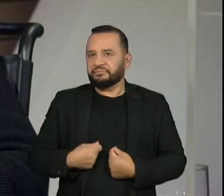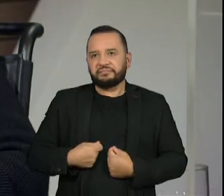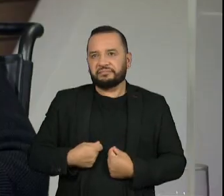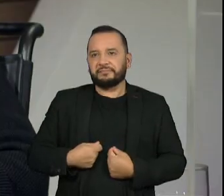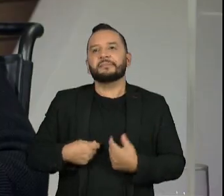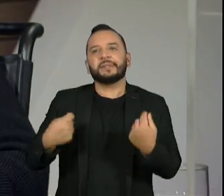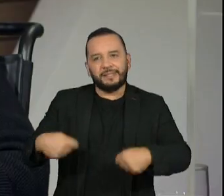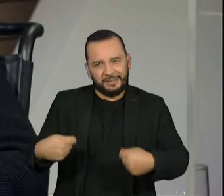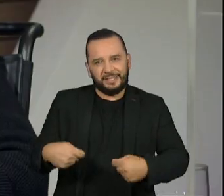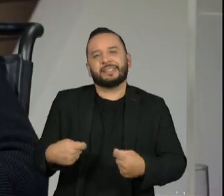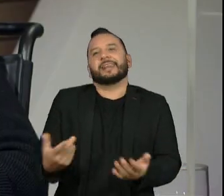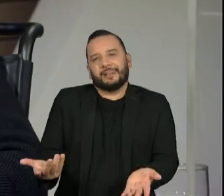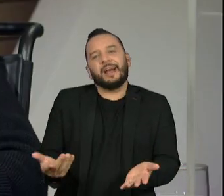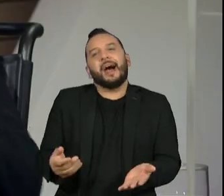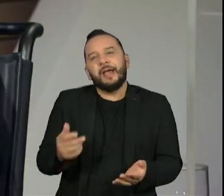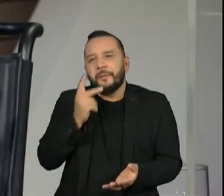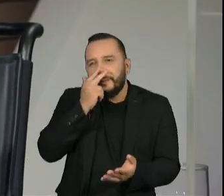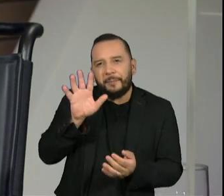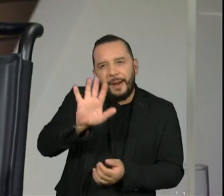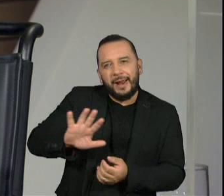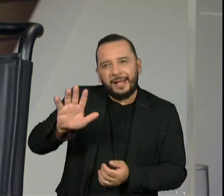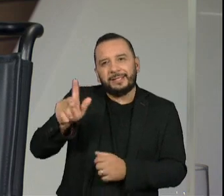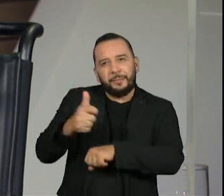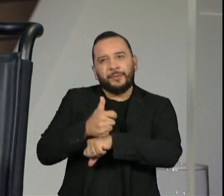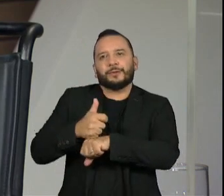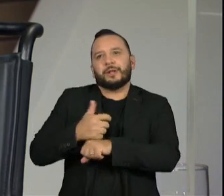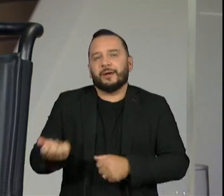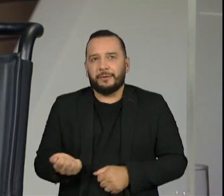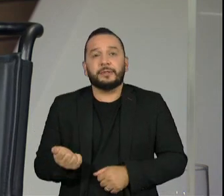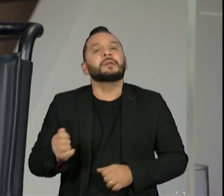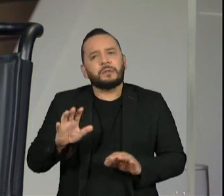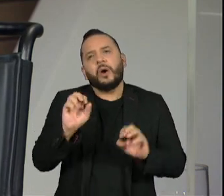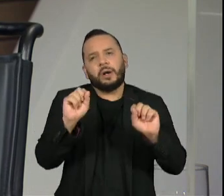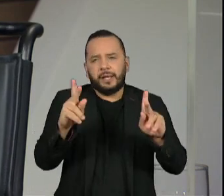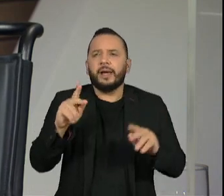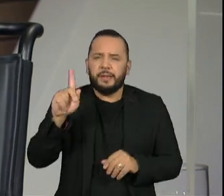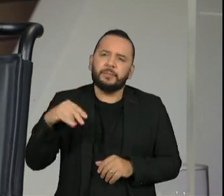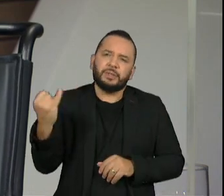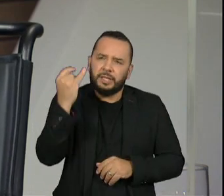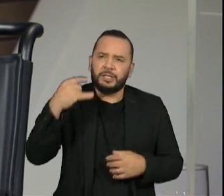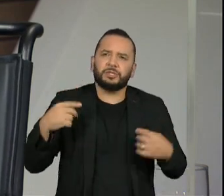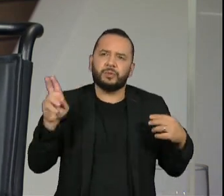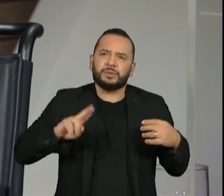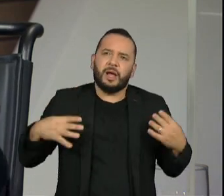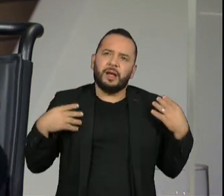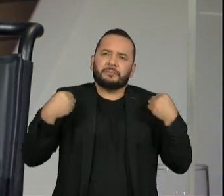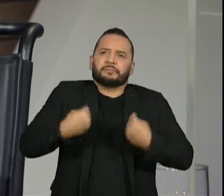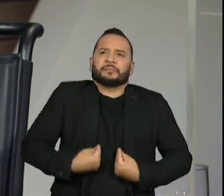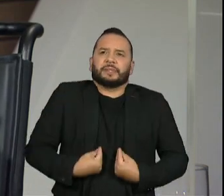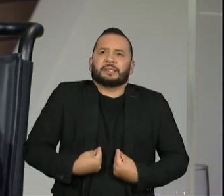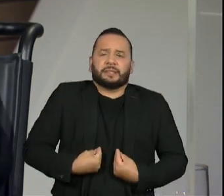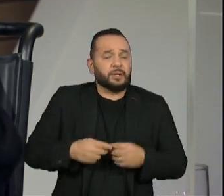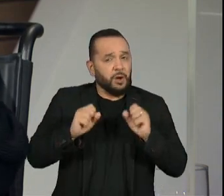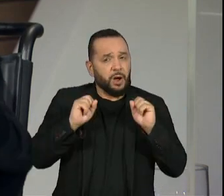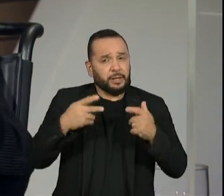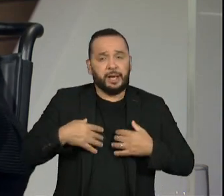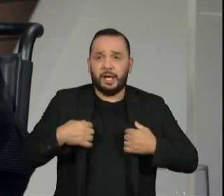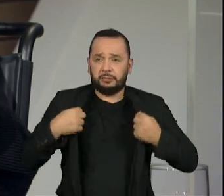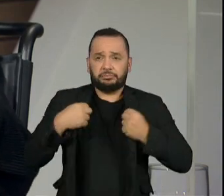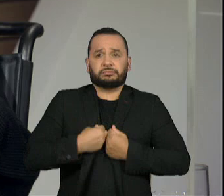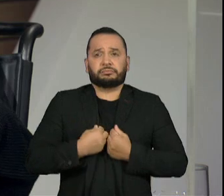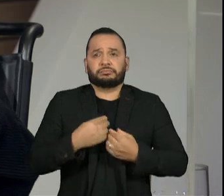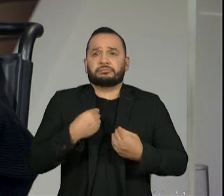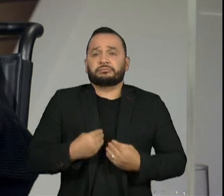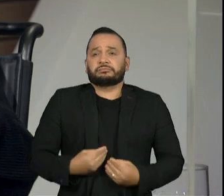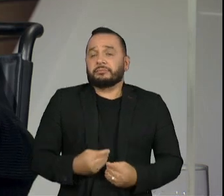que o importante não é sobre o blazer, a gente pode gostar de usar blazer, mas é importante a gente desnaturalizar essa